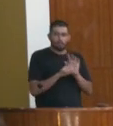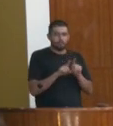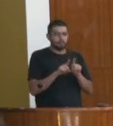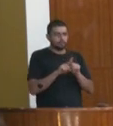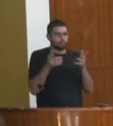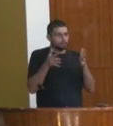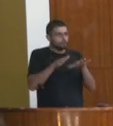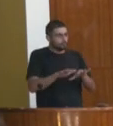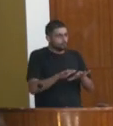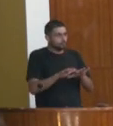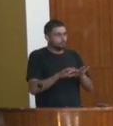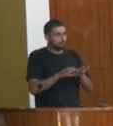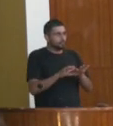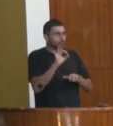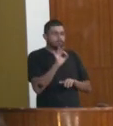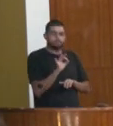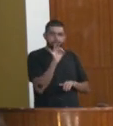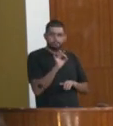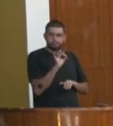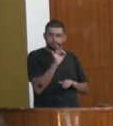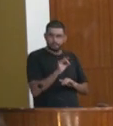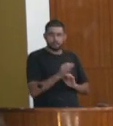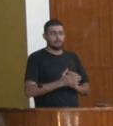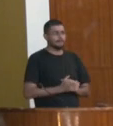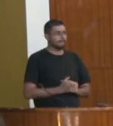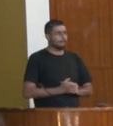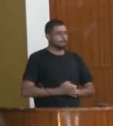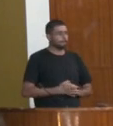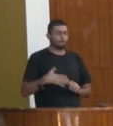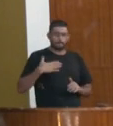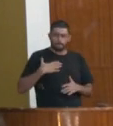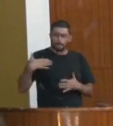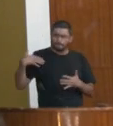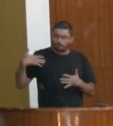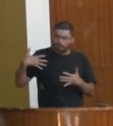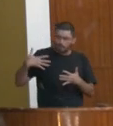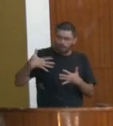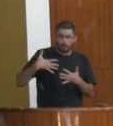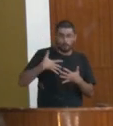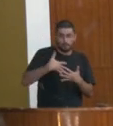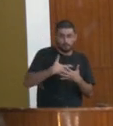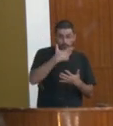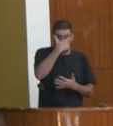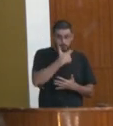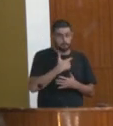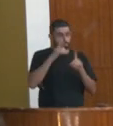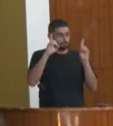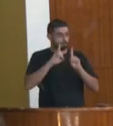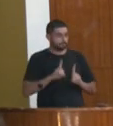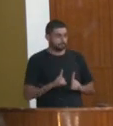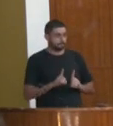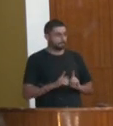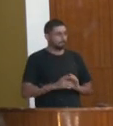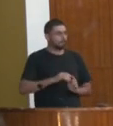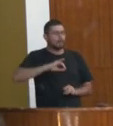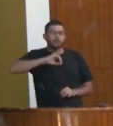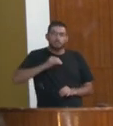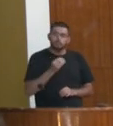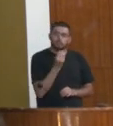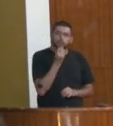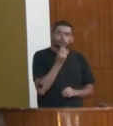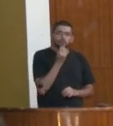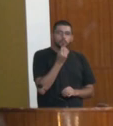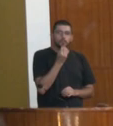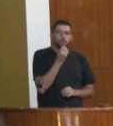de cotas. Nesse meu período todo, enquanto pessoa com deficiência, eu tive a oportunidade de